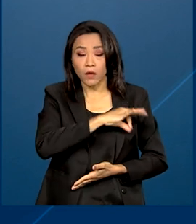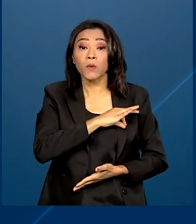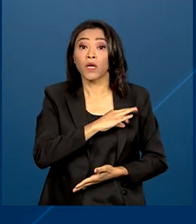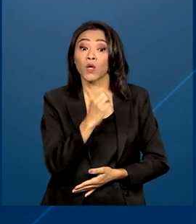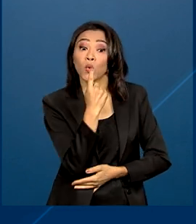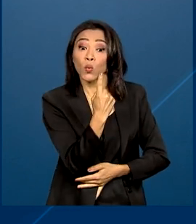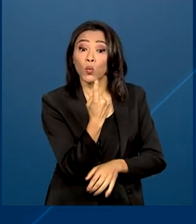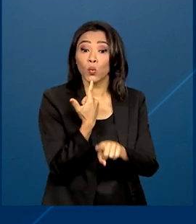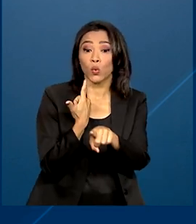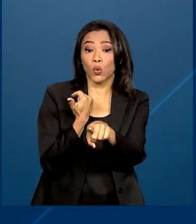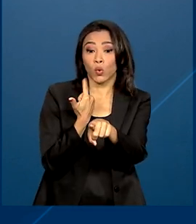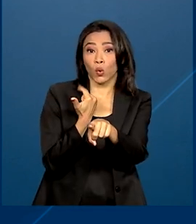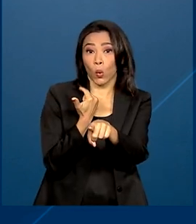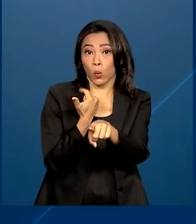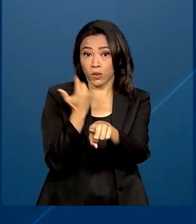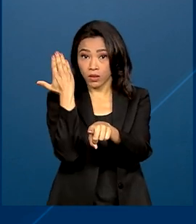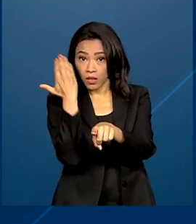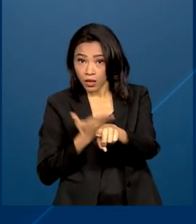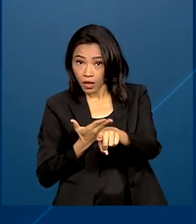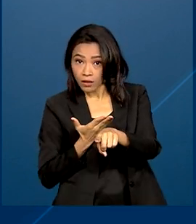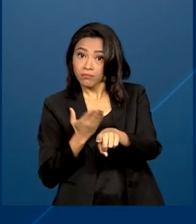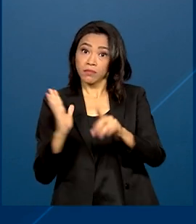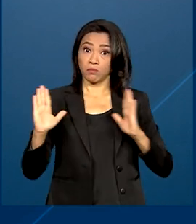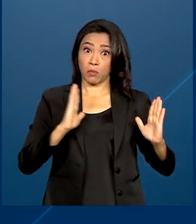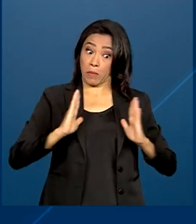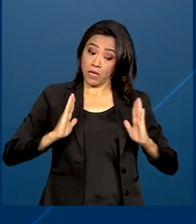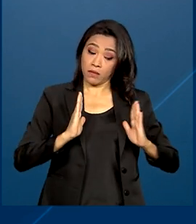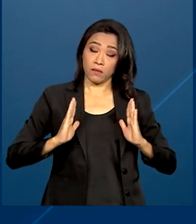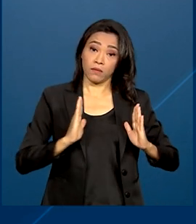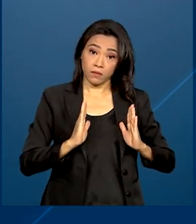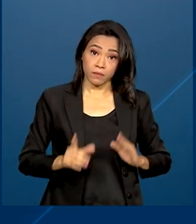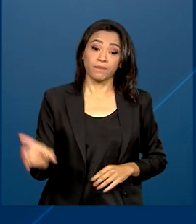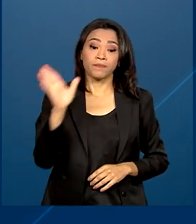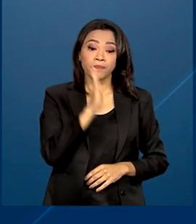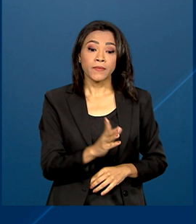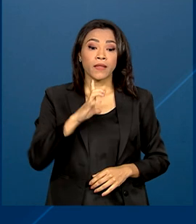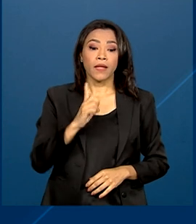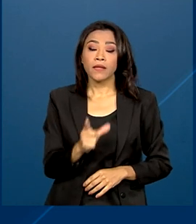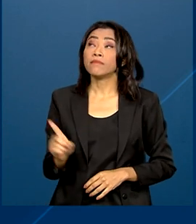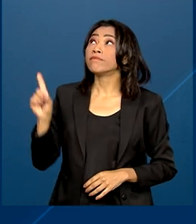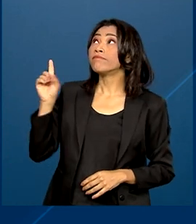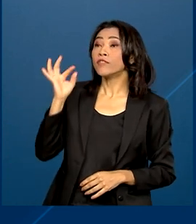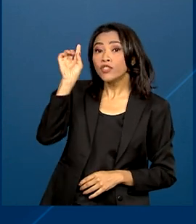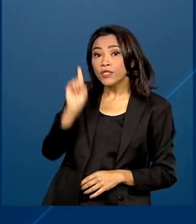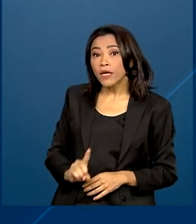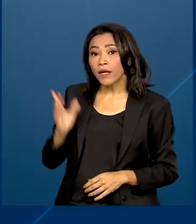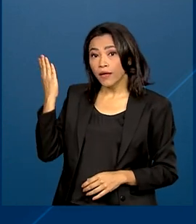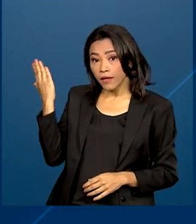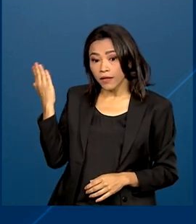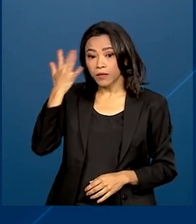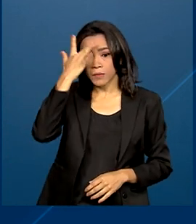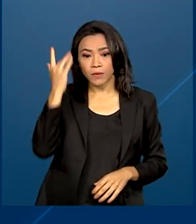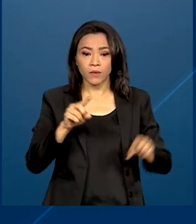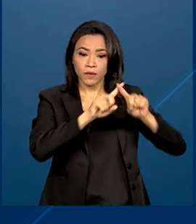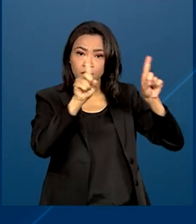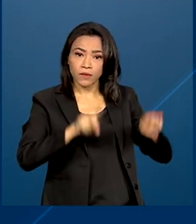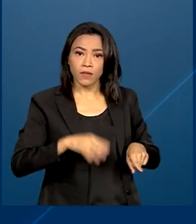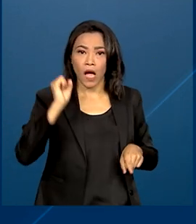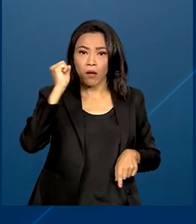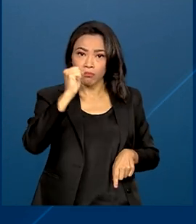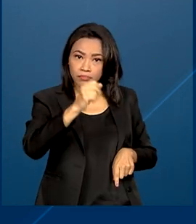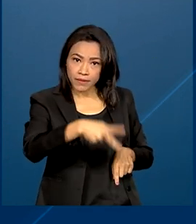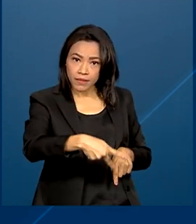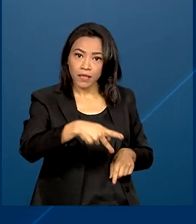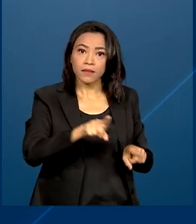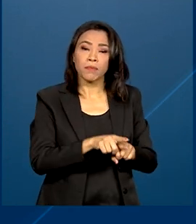um doze avos relativa ao período também tem direito ao décimo terceiro servidores públicos aposentados